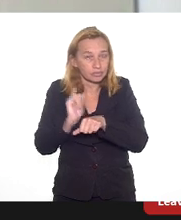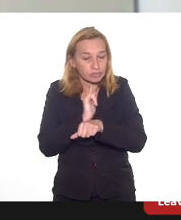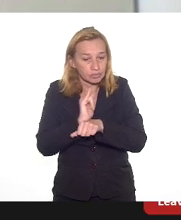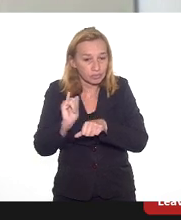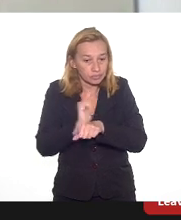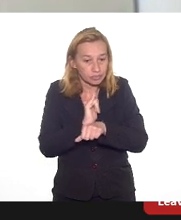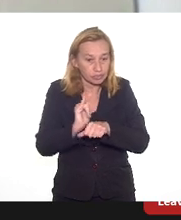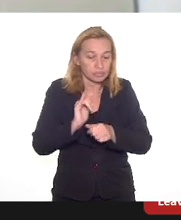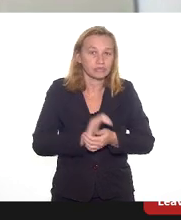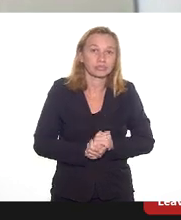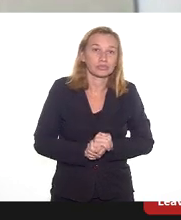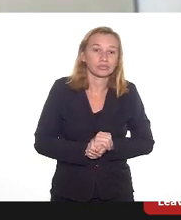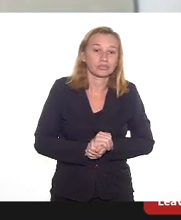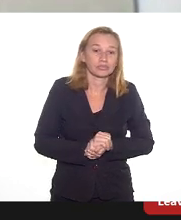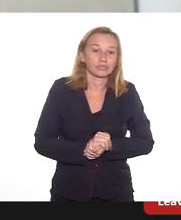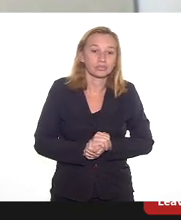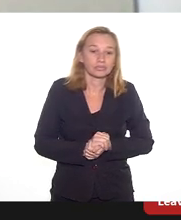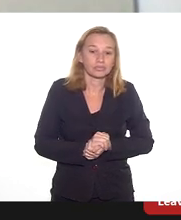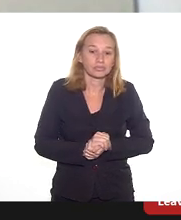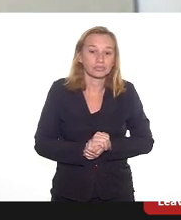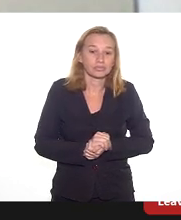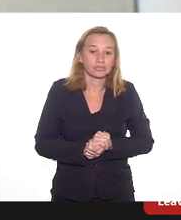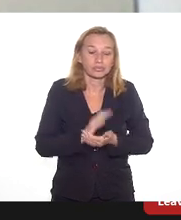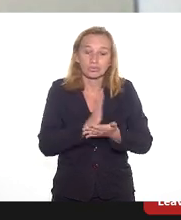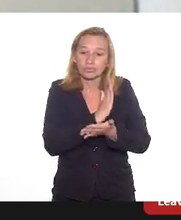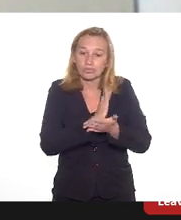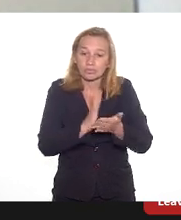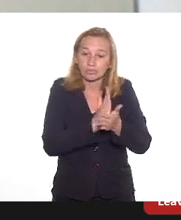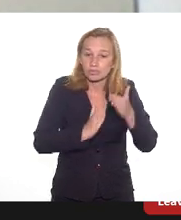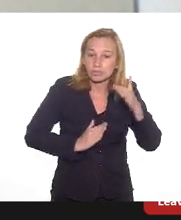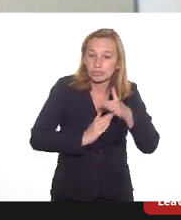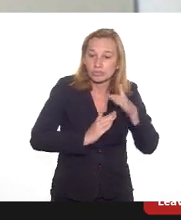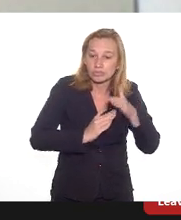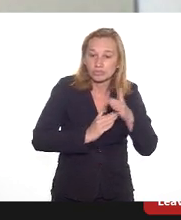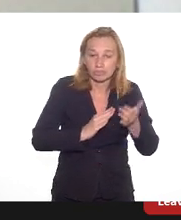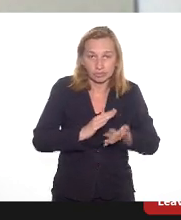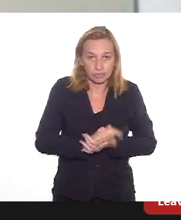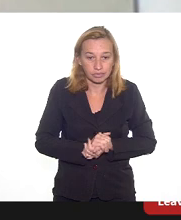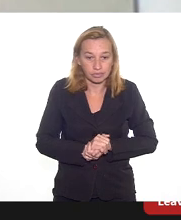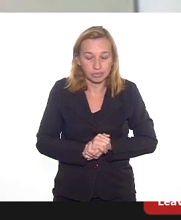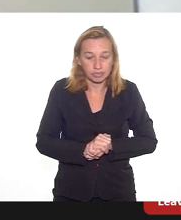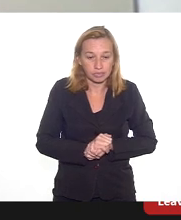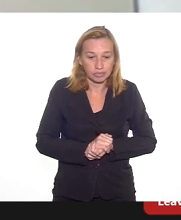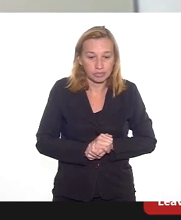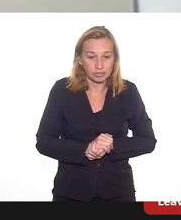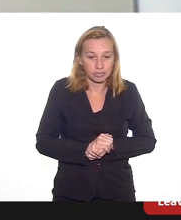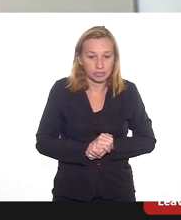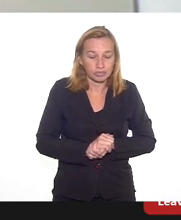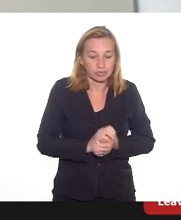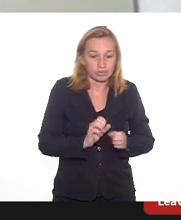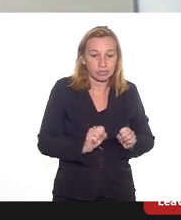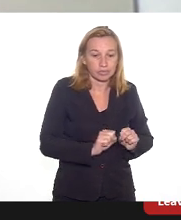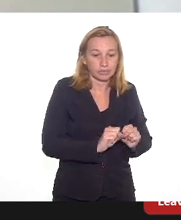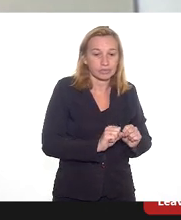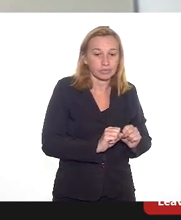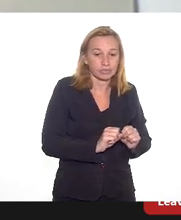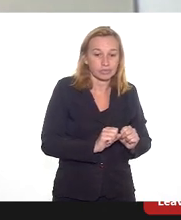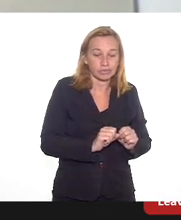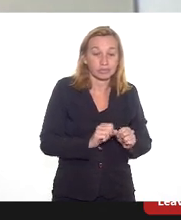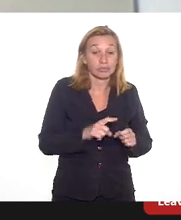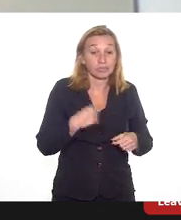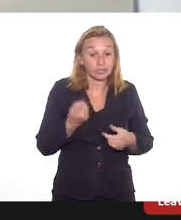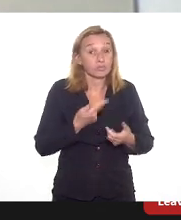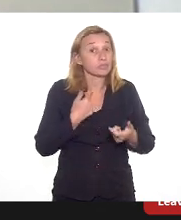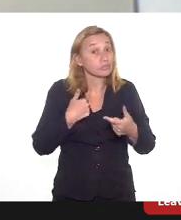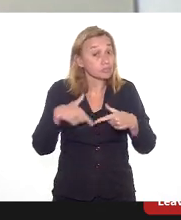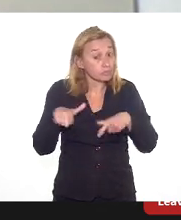a explicitar alguns limites legais que o regime nos impõe, inclusive a nos preparar